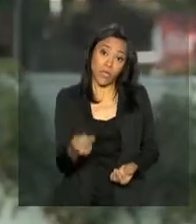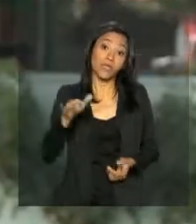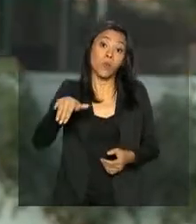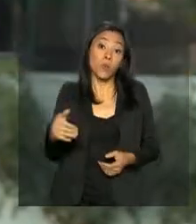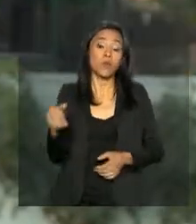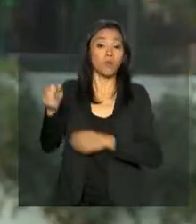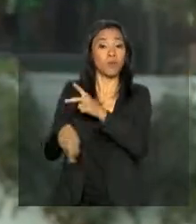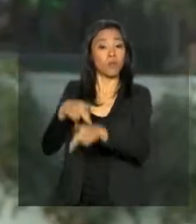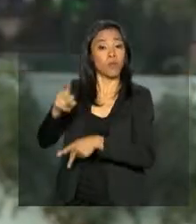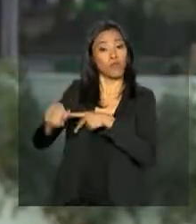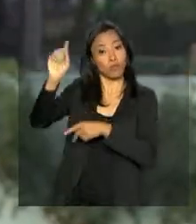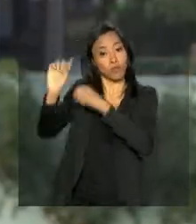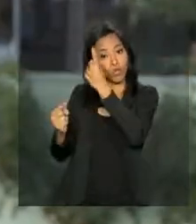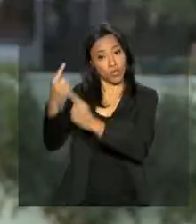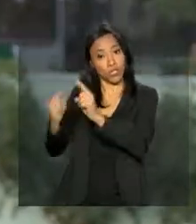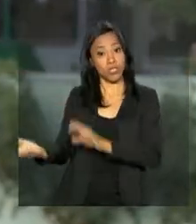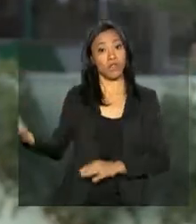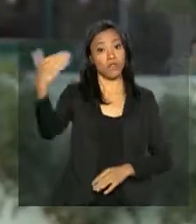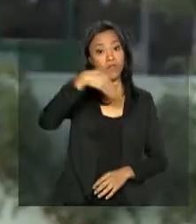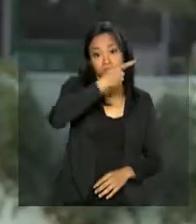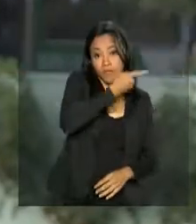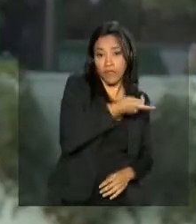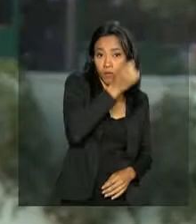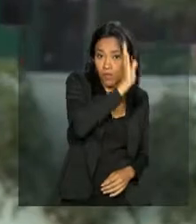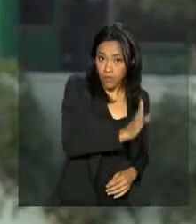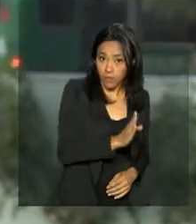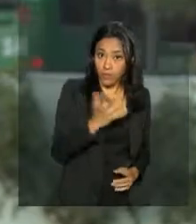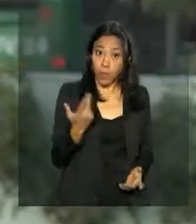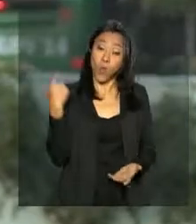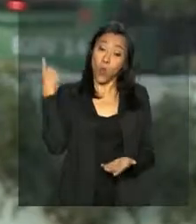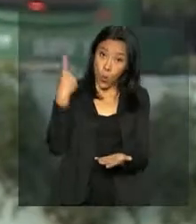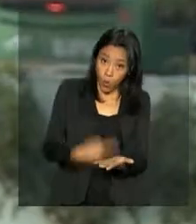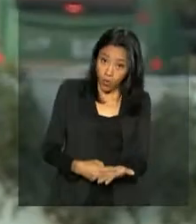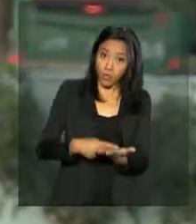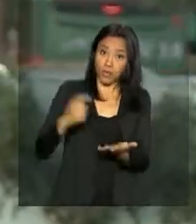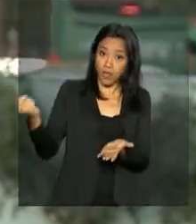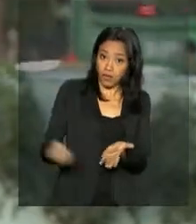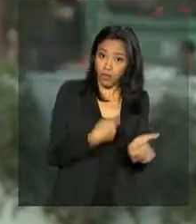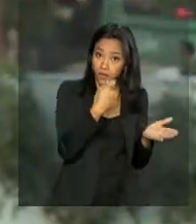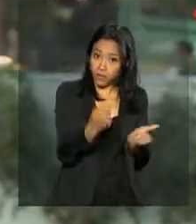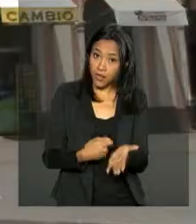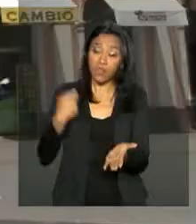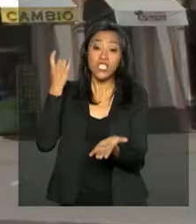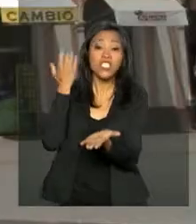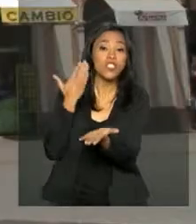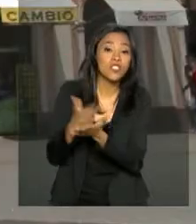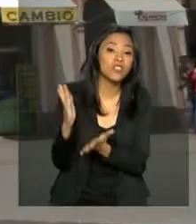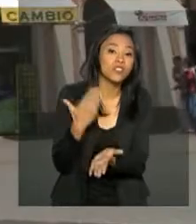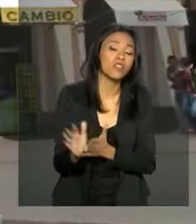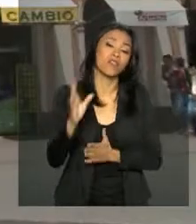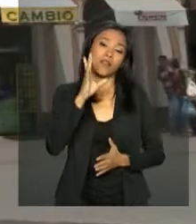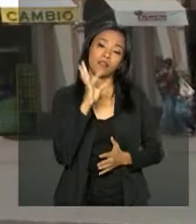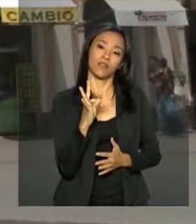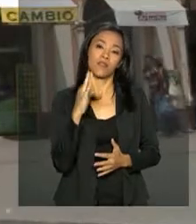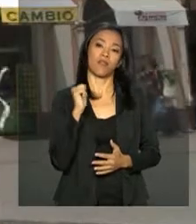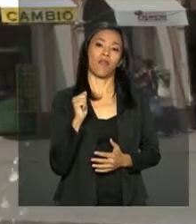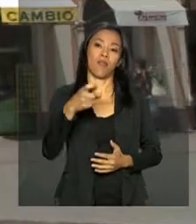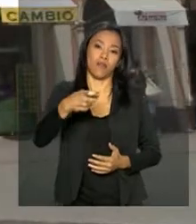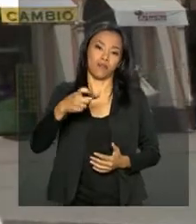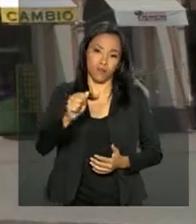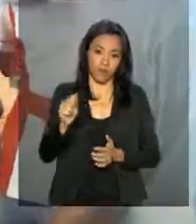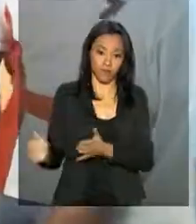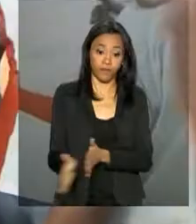vão ao brasil com a assinatura do acordo é essa taxas serão eliminadas a idéia é que também sejam